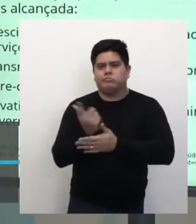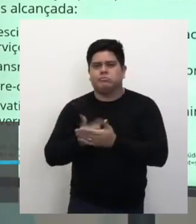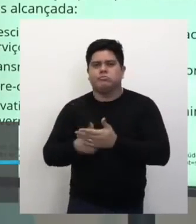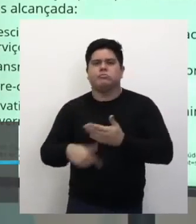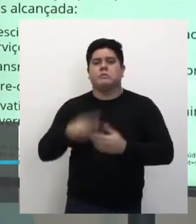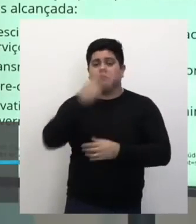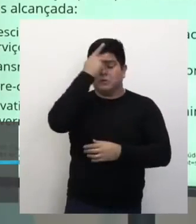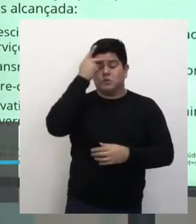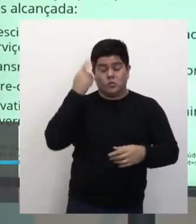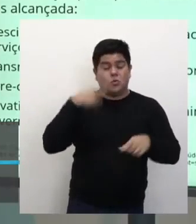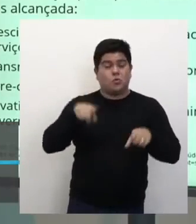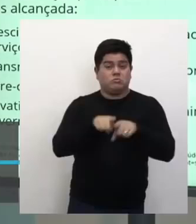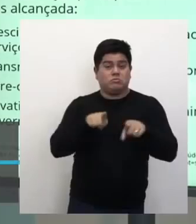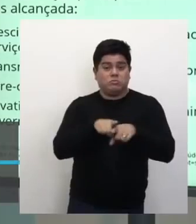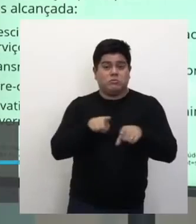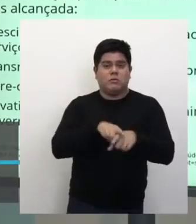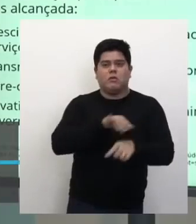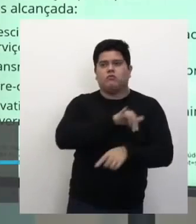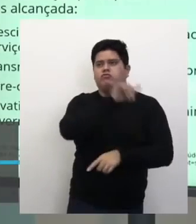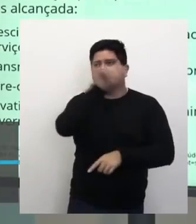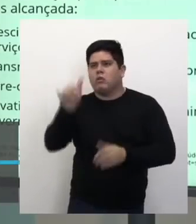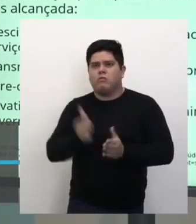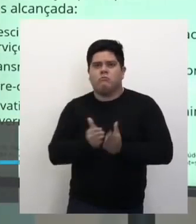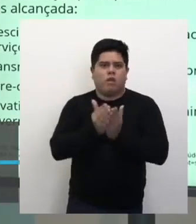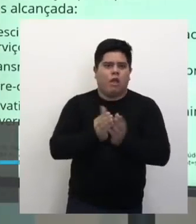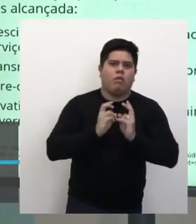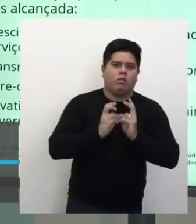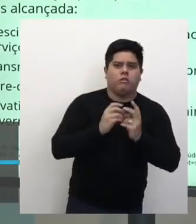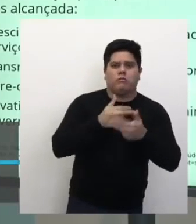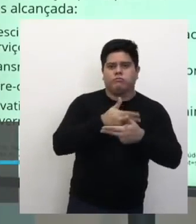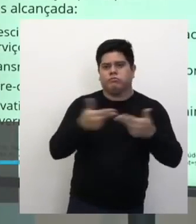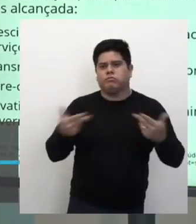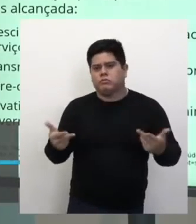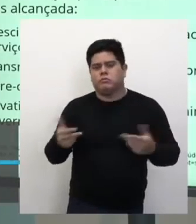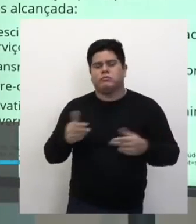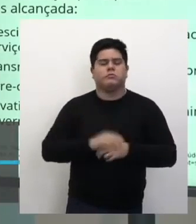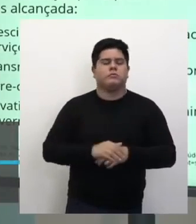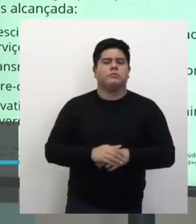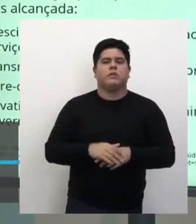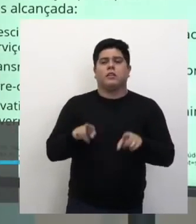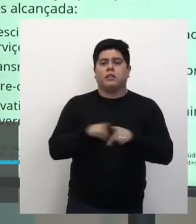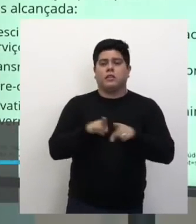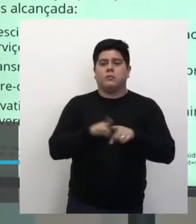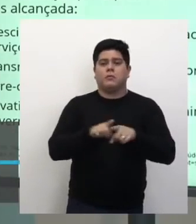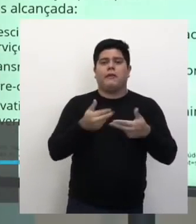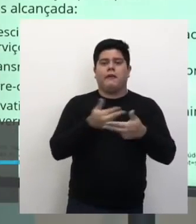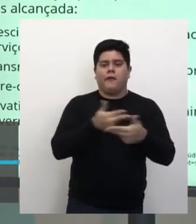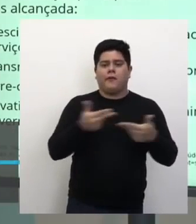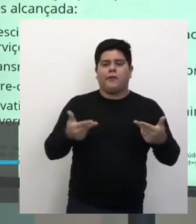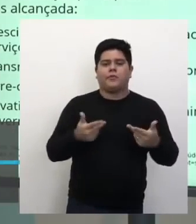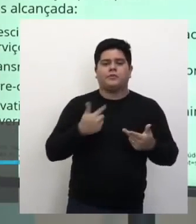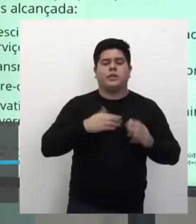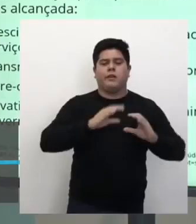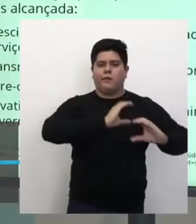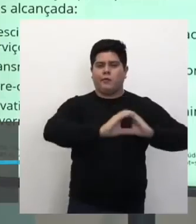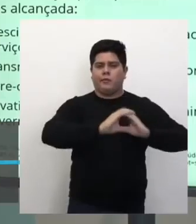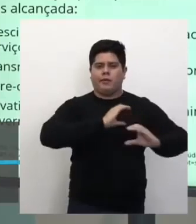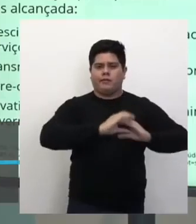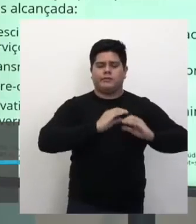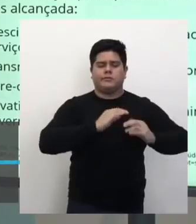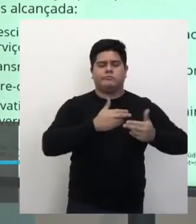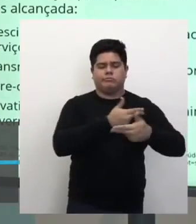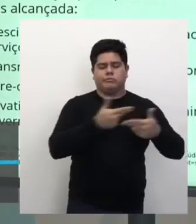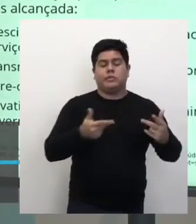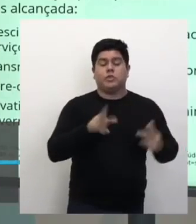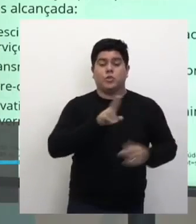de pessoas através dos meios de transporte, como os fluxos imateriais aí, que são aí a questão aí da comunicação e